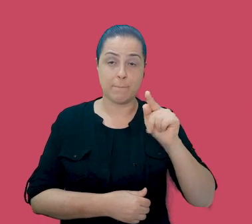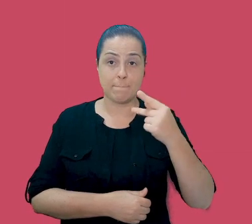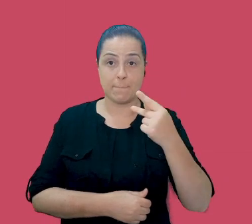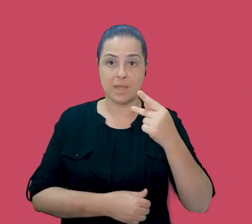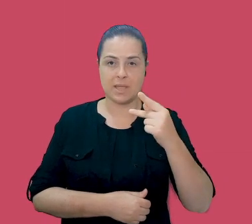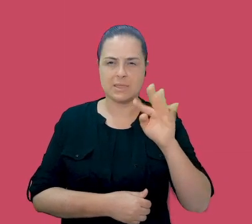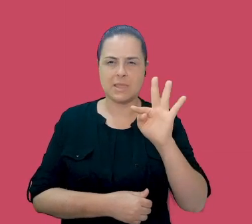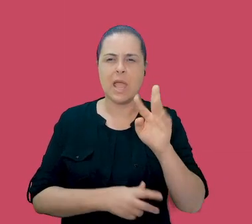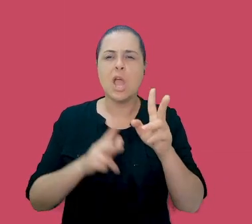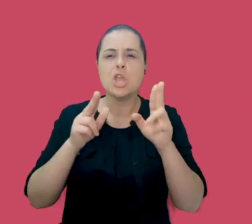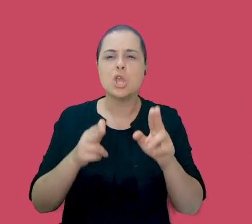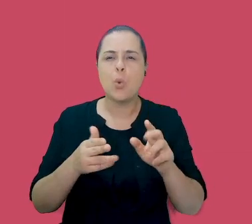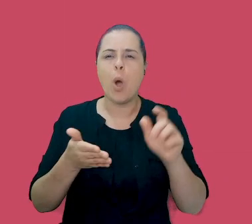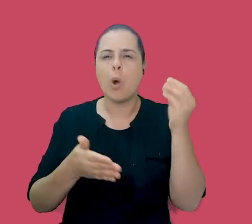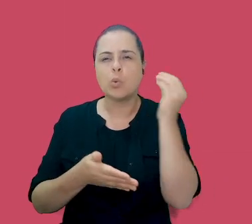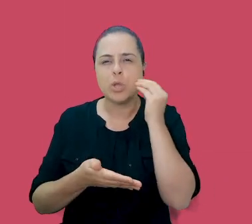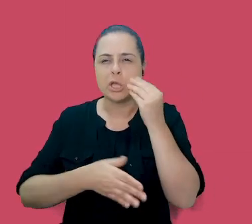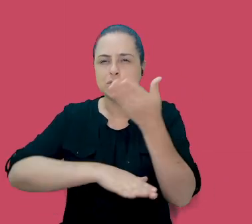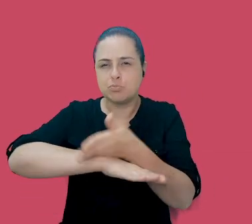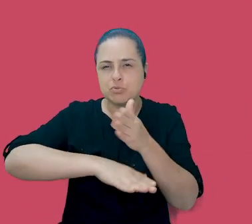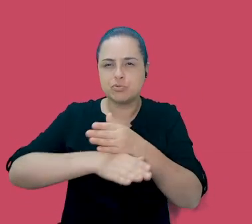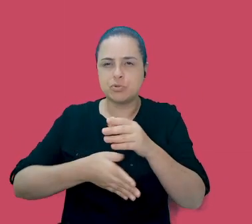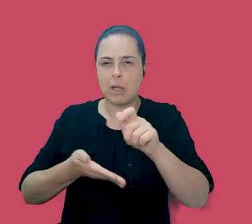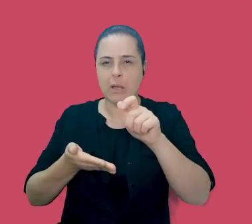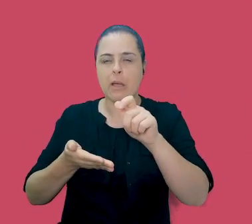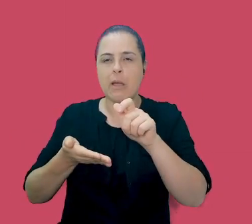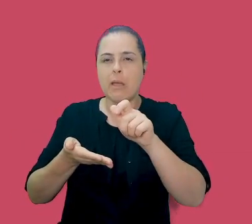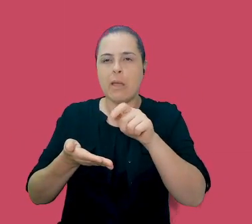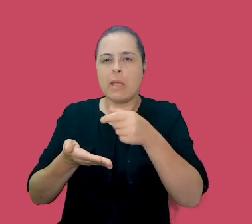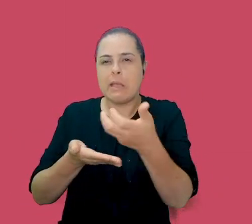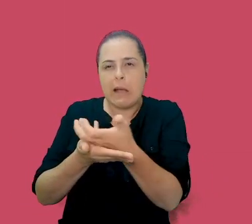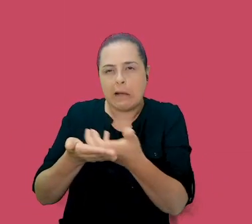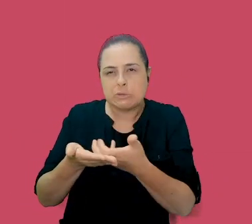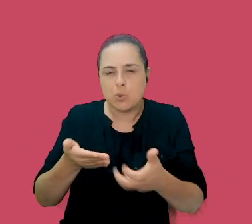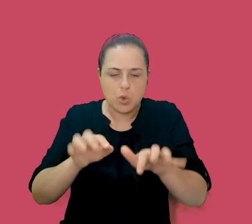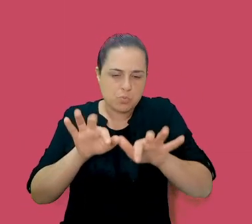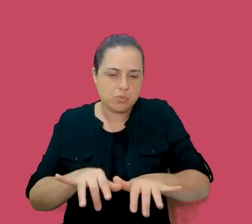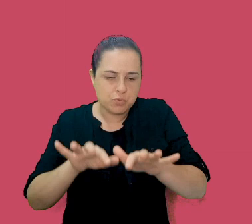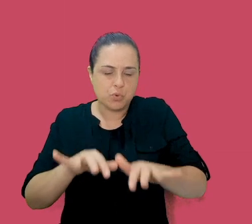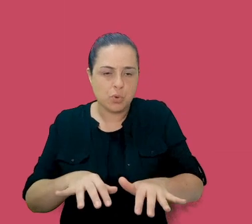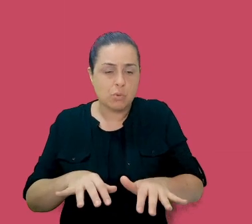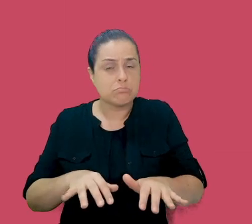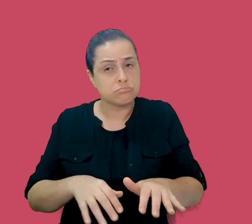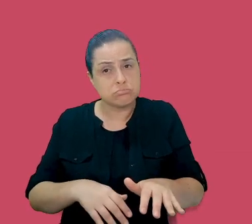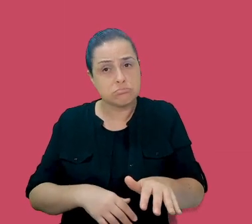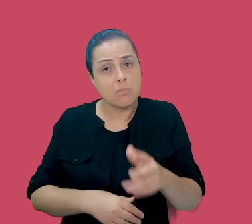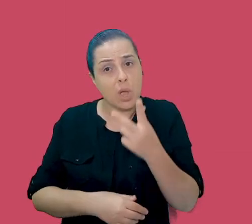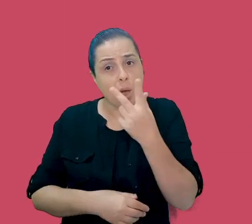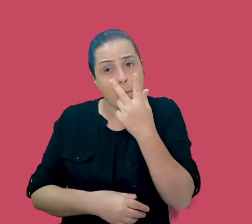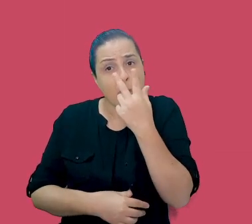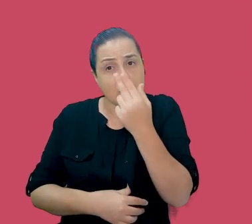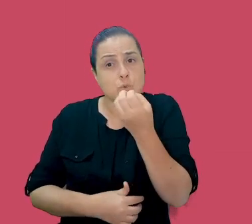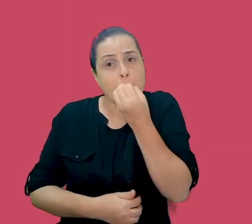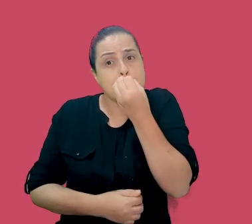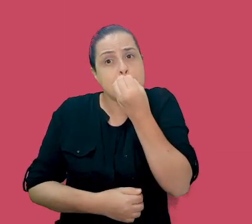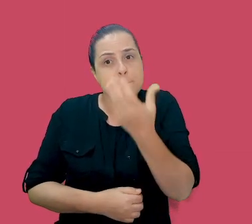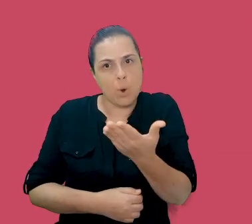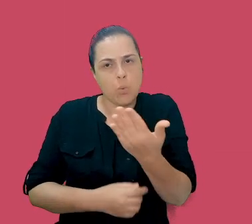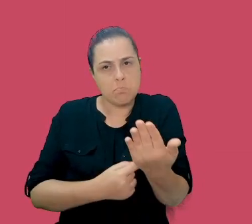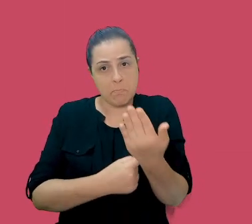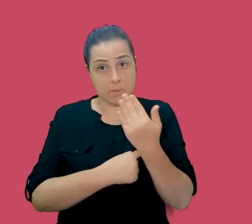o que eu costumo falar para ele é que do jeito que o ChatGPT é hoje, ele é um bom rascunho, tá? Então, assim,